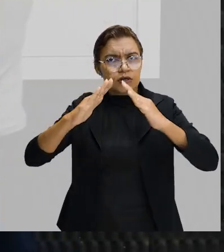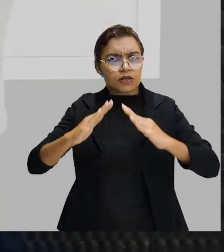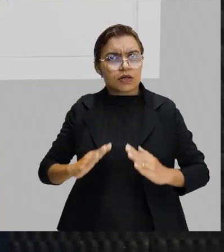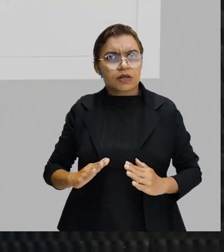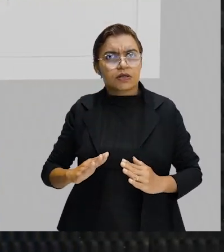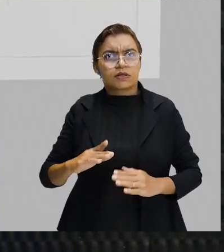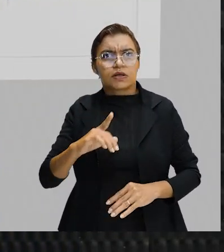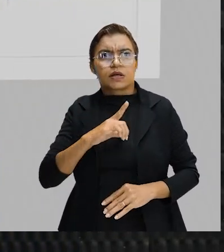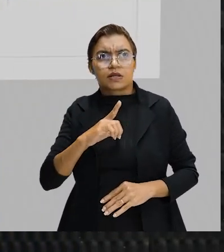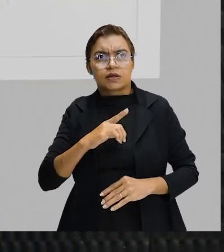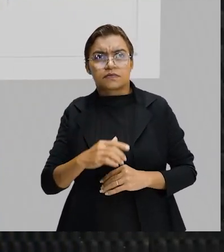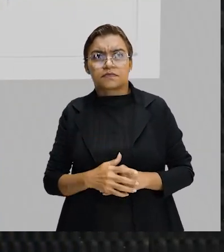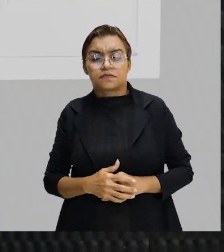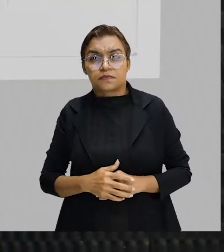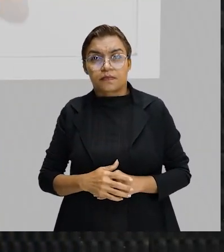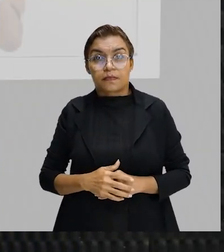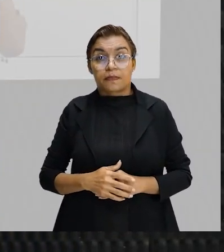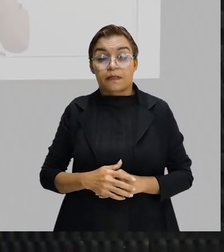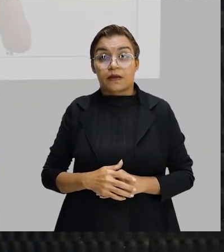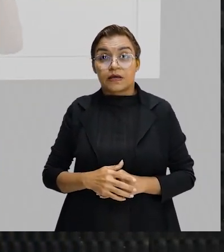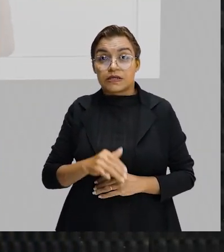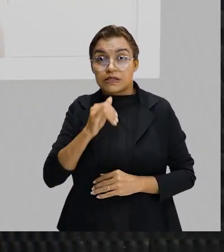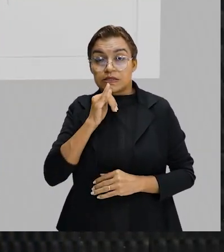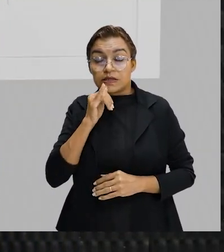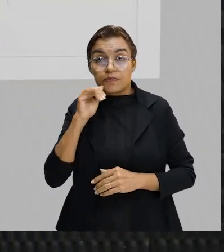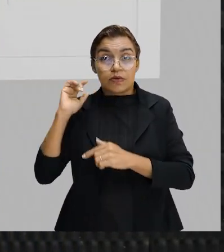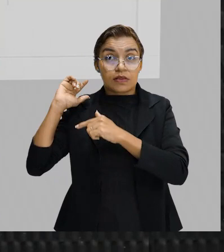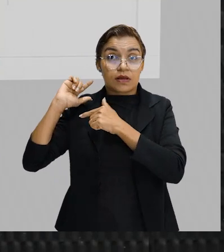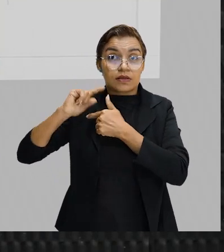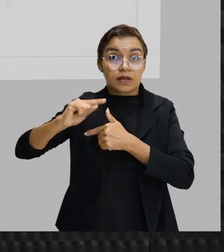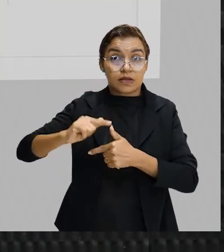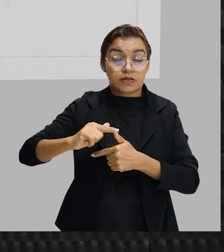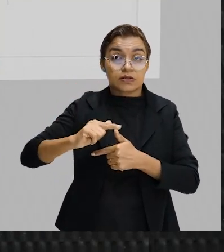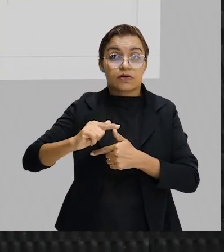bebe na tradição dos pré-socráticos,